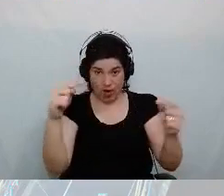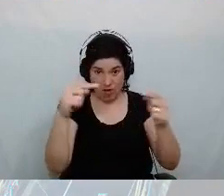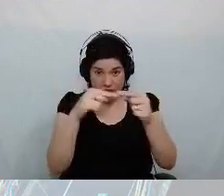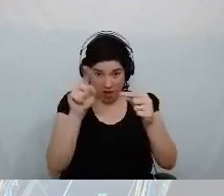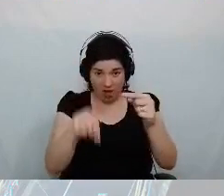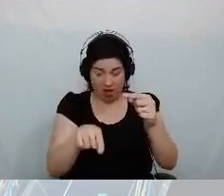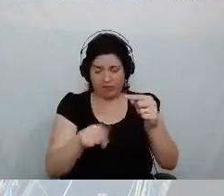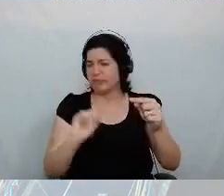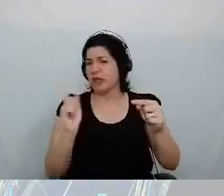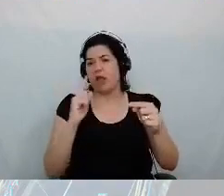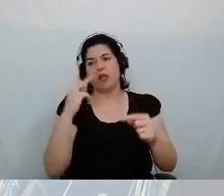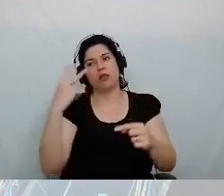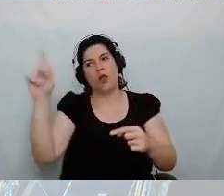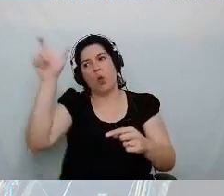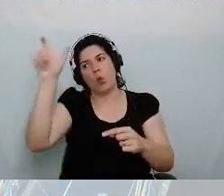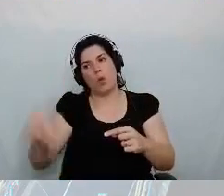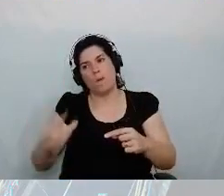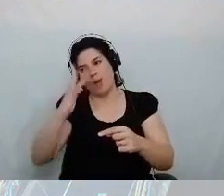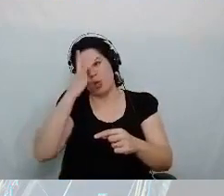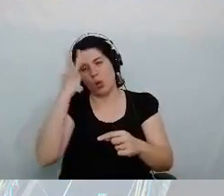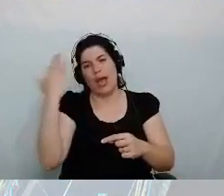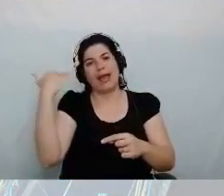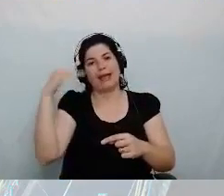sempre sobre o outro.